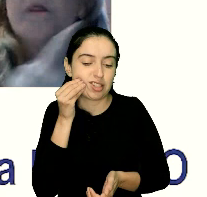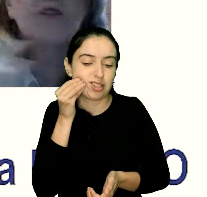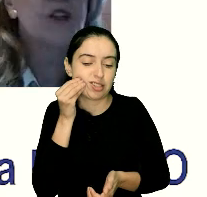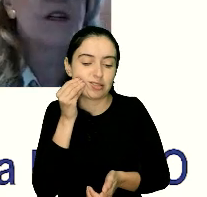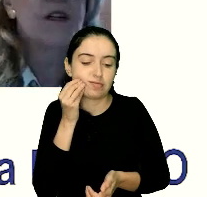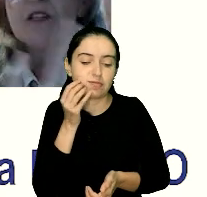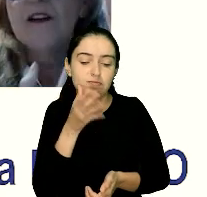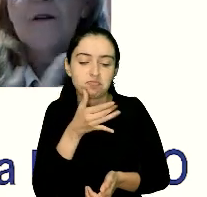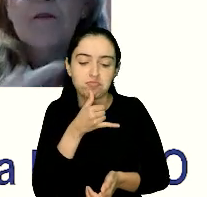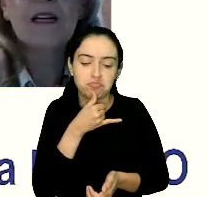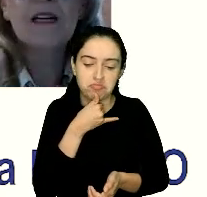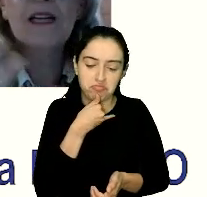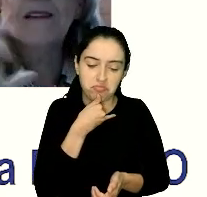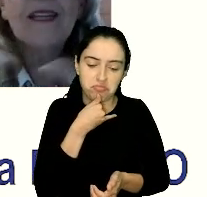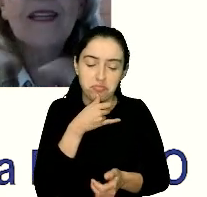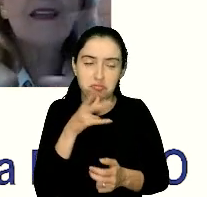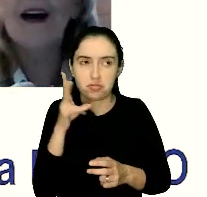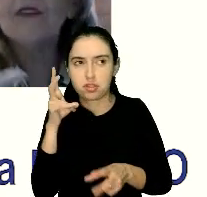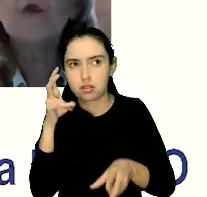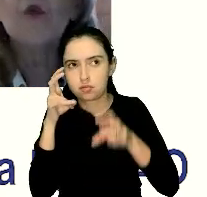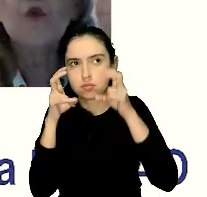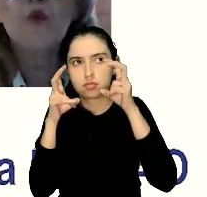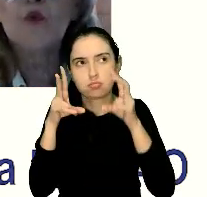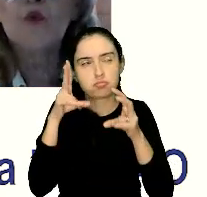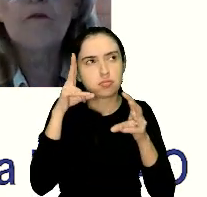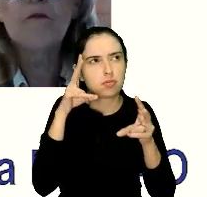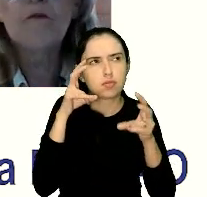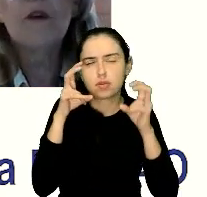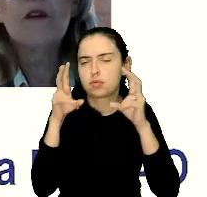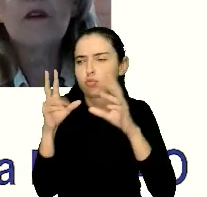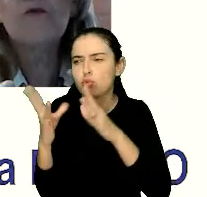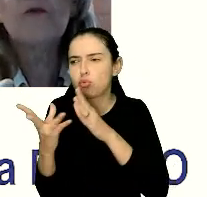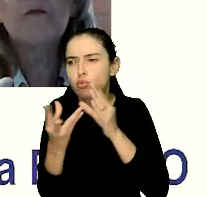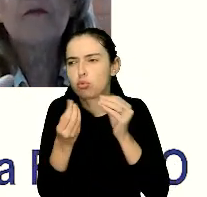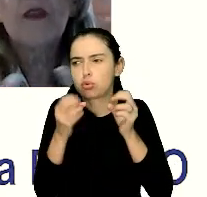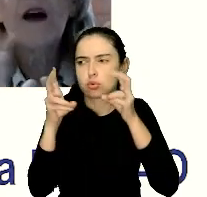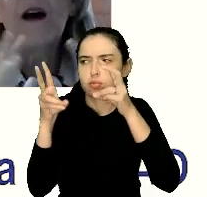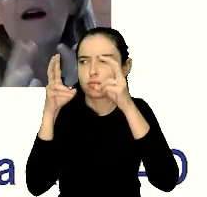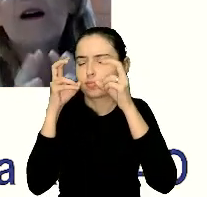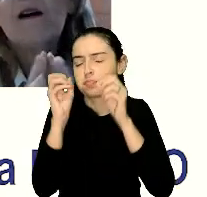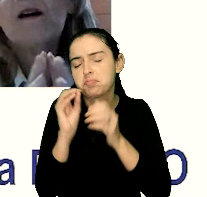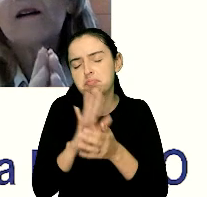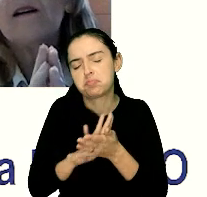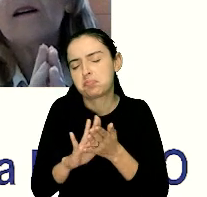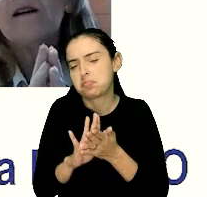muito hipervigilante. Ela está atenta a tudo, menos